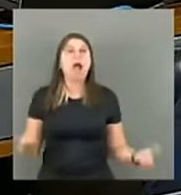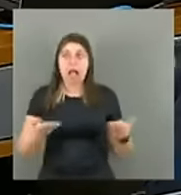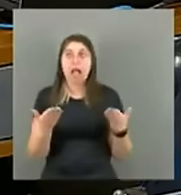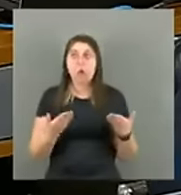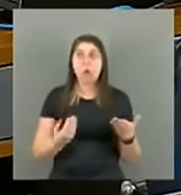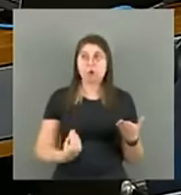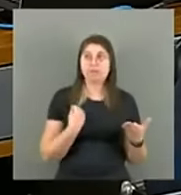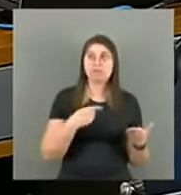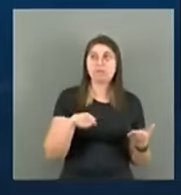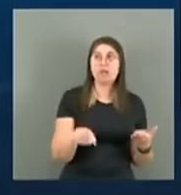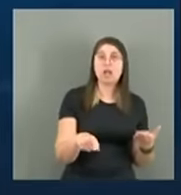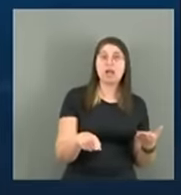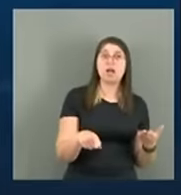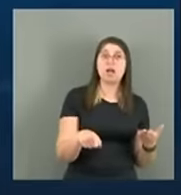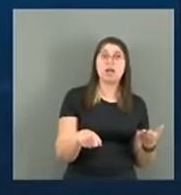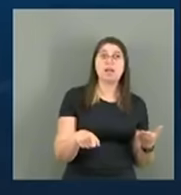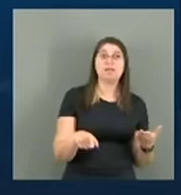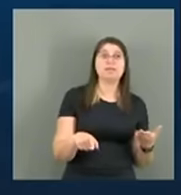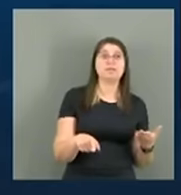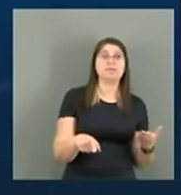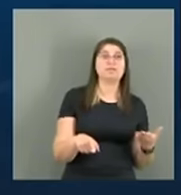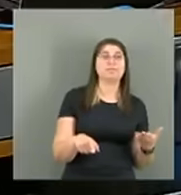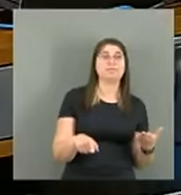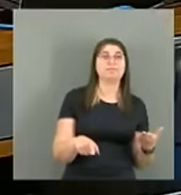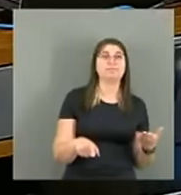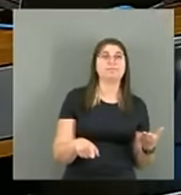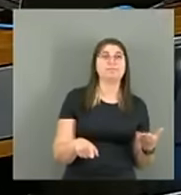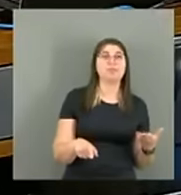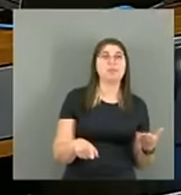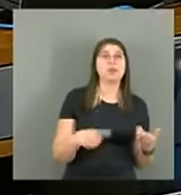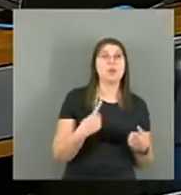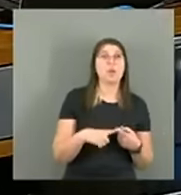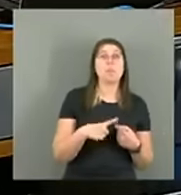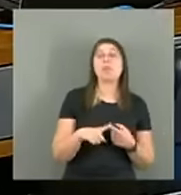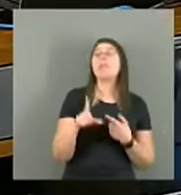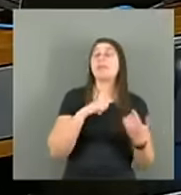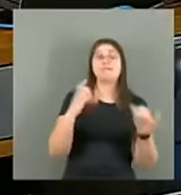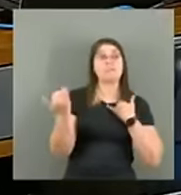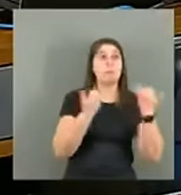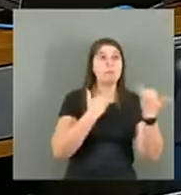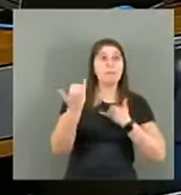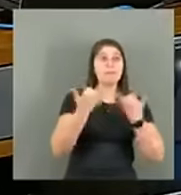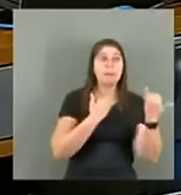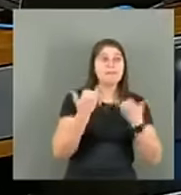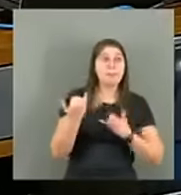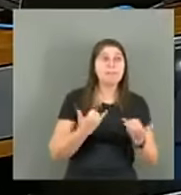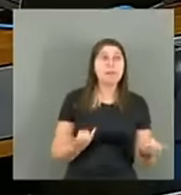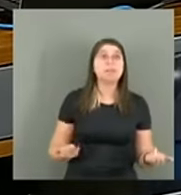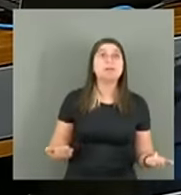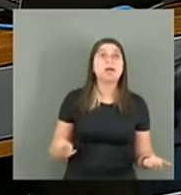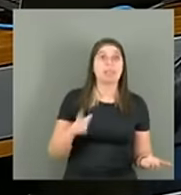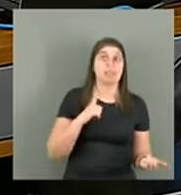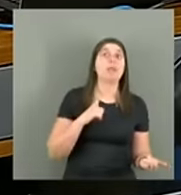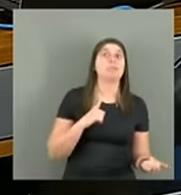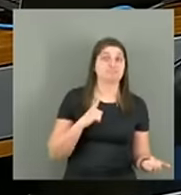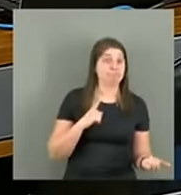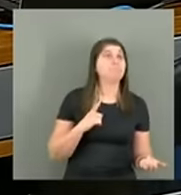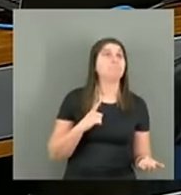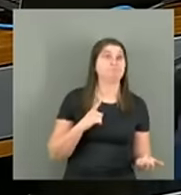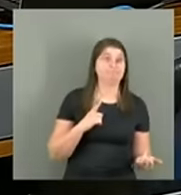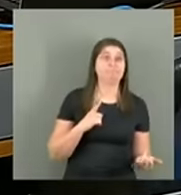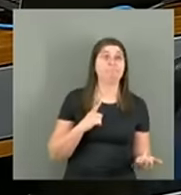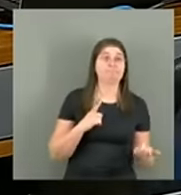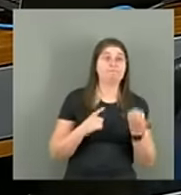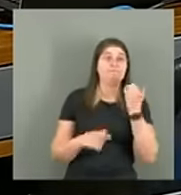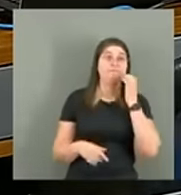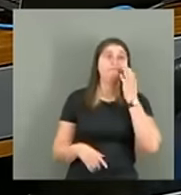atividade? Gigante. Não, porque a gente recebeu muita coisa aqui. Demais. A gente tem isso aí.